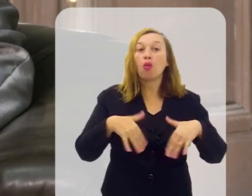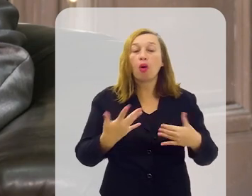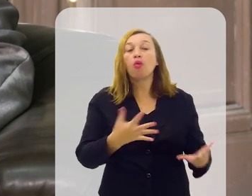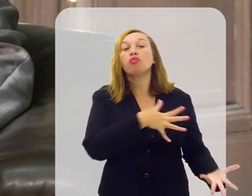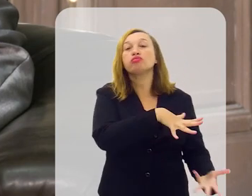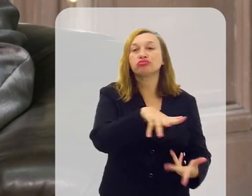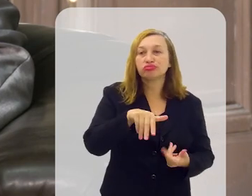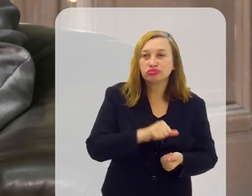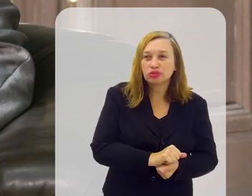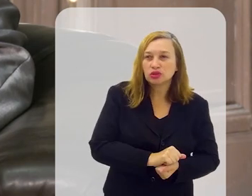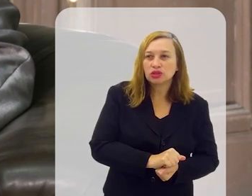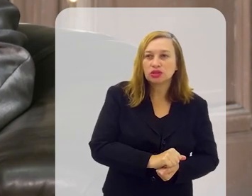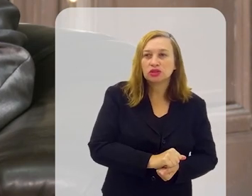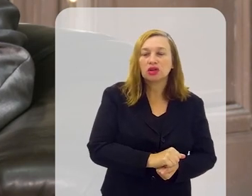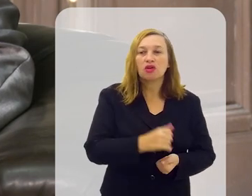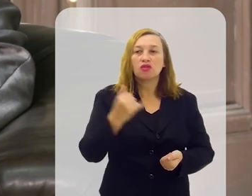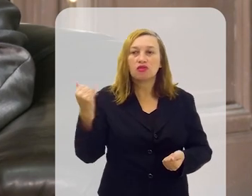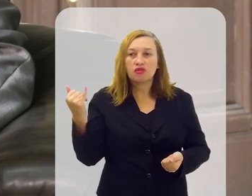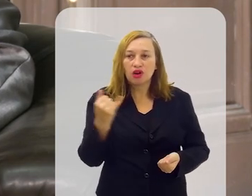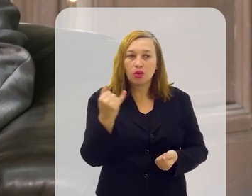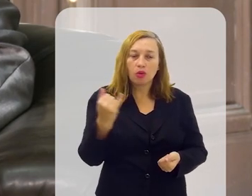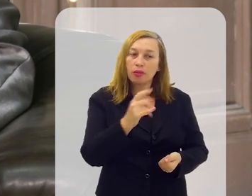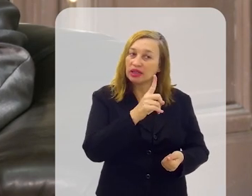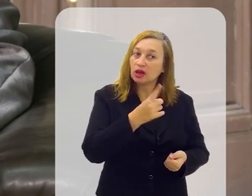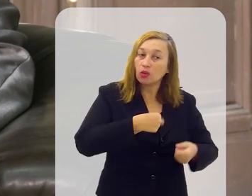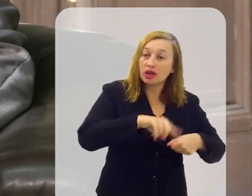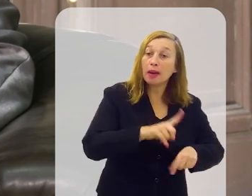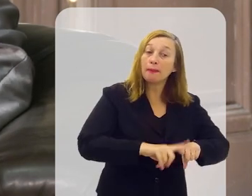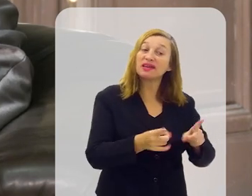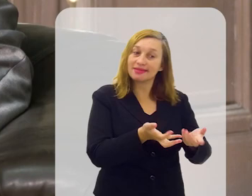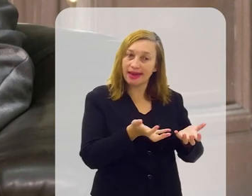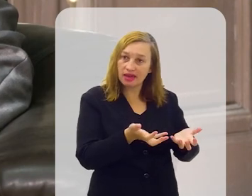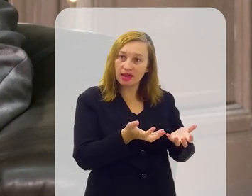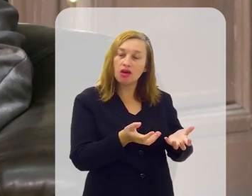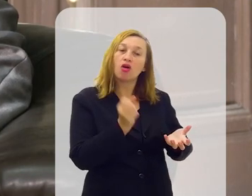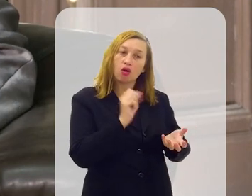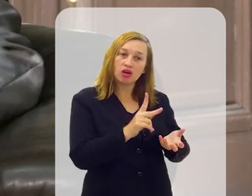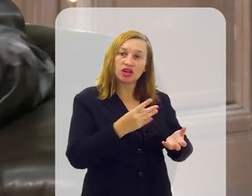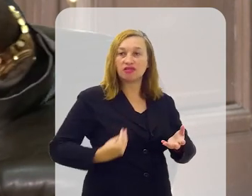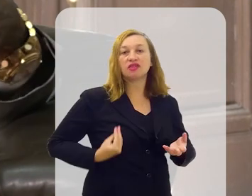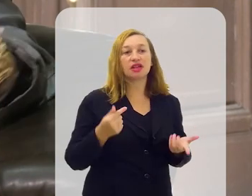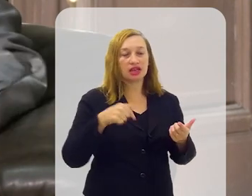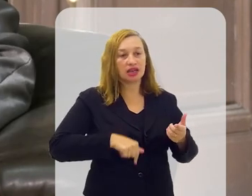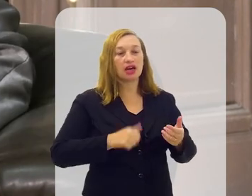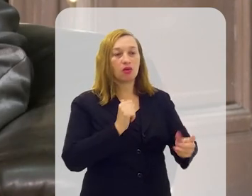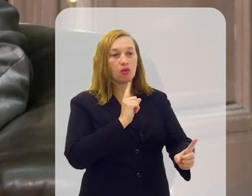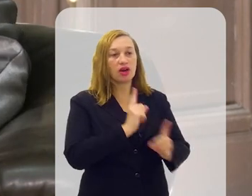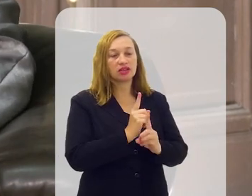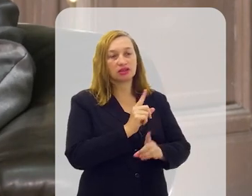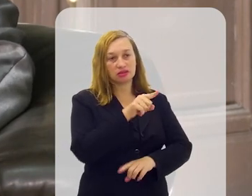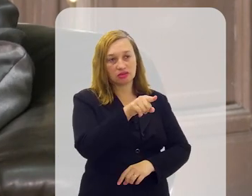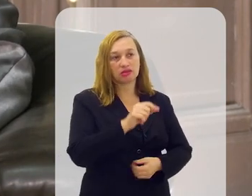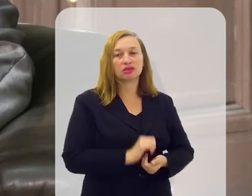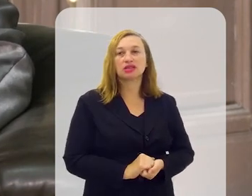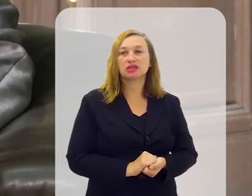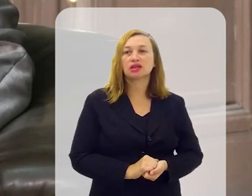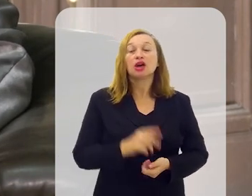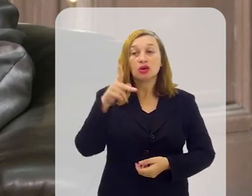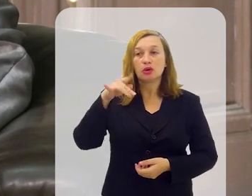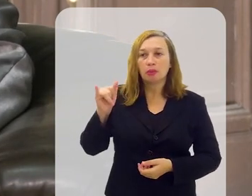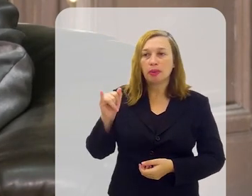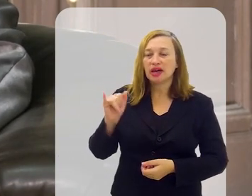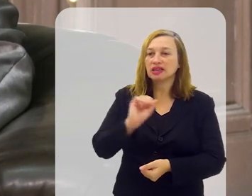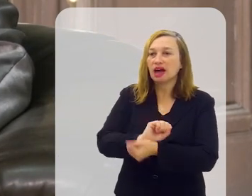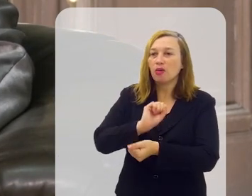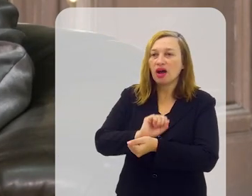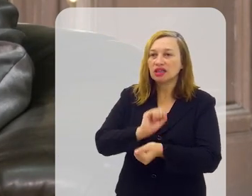qual era o mundo. Tentou falar para ele não ir, mas não, já que você quer ir, tá ok, mas eu estarei aqui. Coisa não, linda. Muito linda, né? Coisa linda. E o